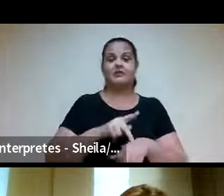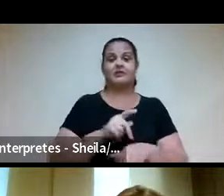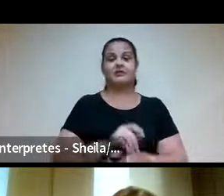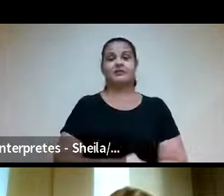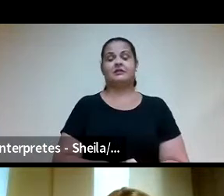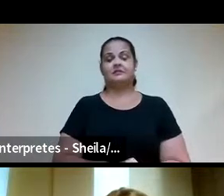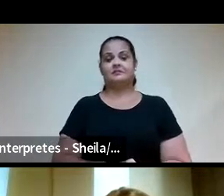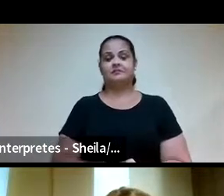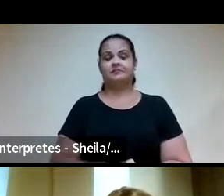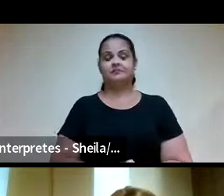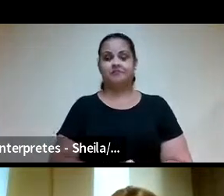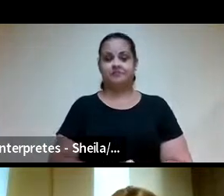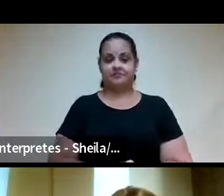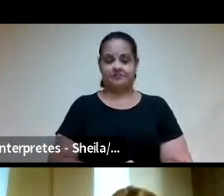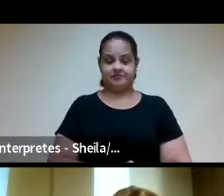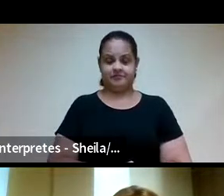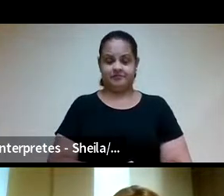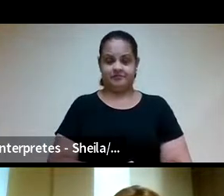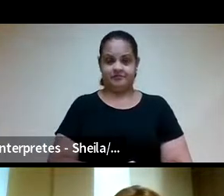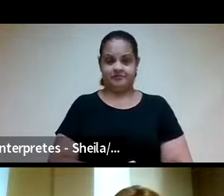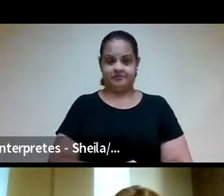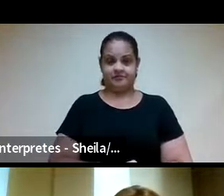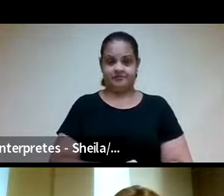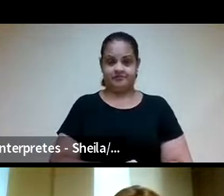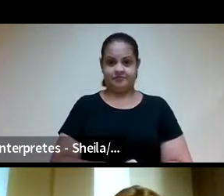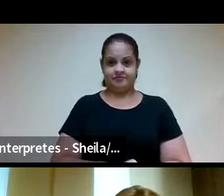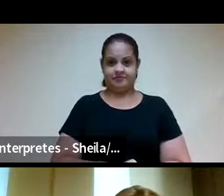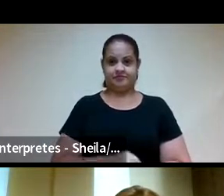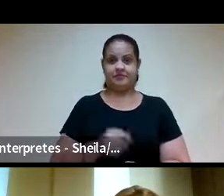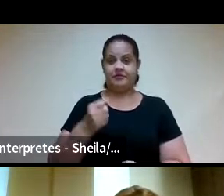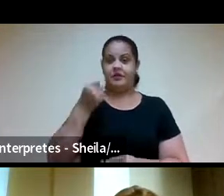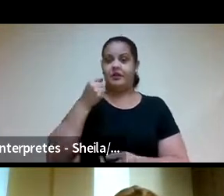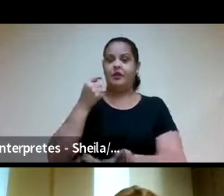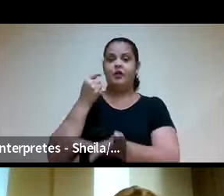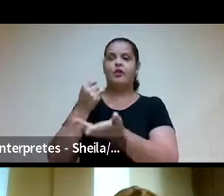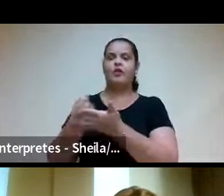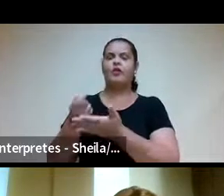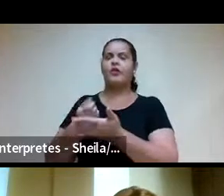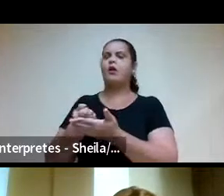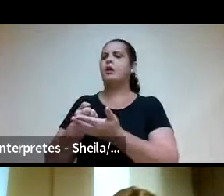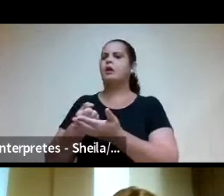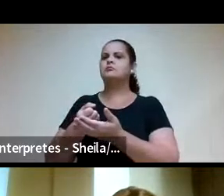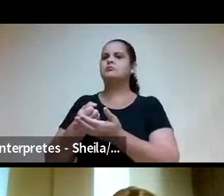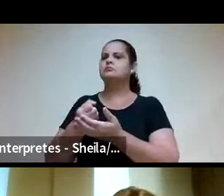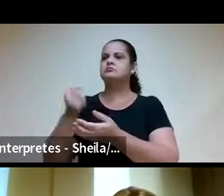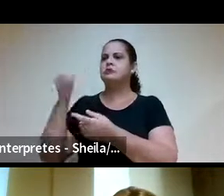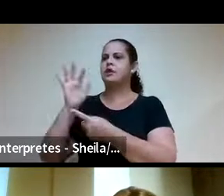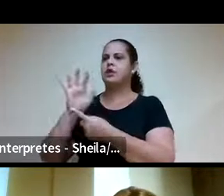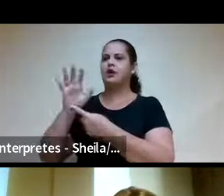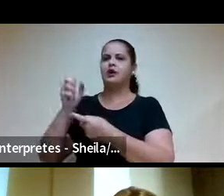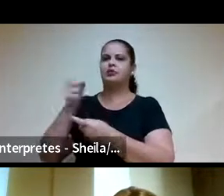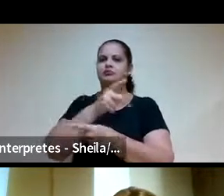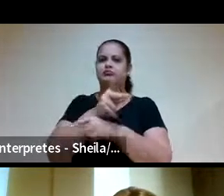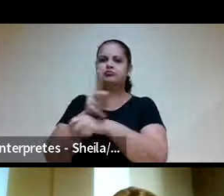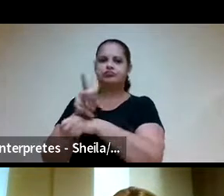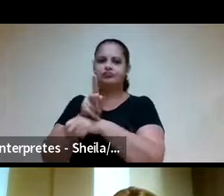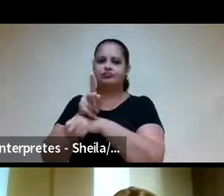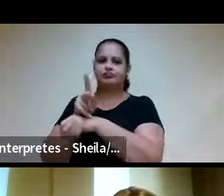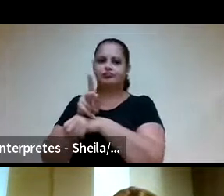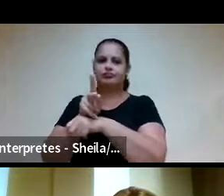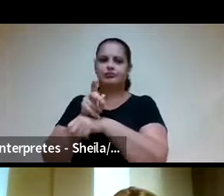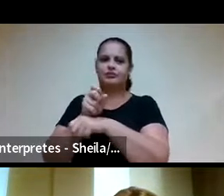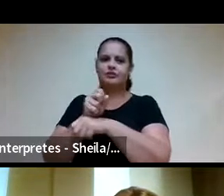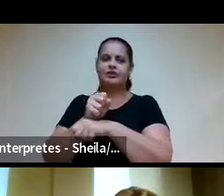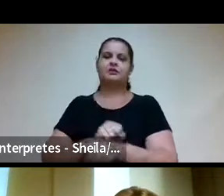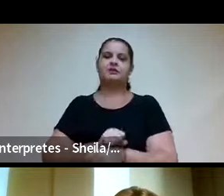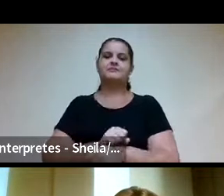elas afirmaram que isso foi dado publicamente. Todo mundo via. Isso chegou, as pessoas chegaram a filmar tal fato e depois